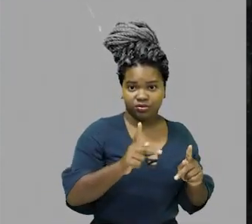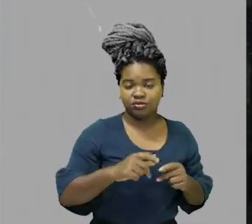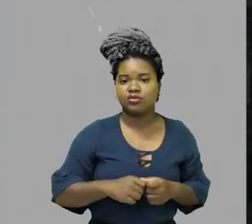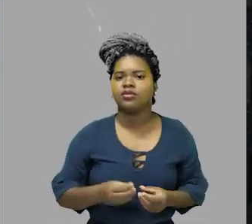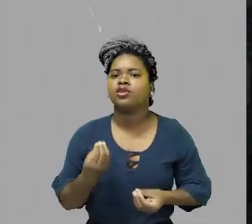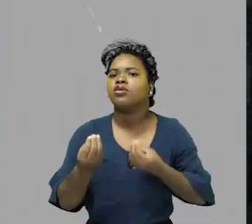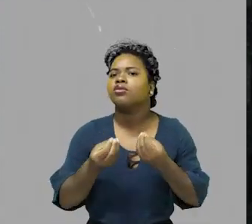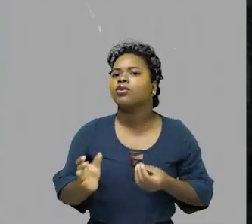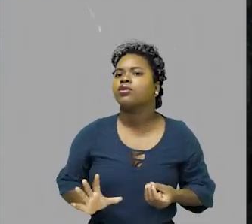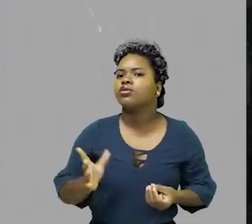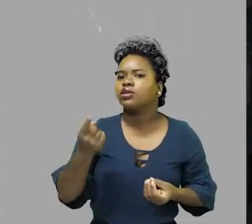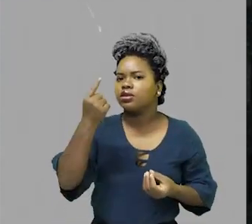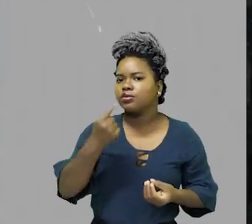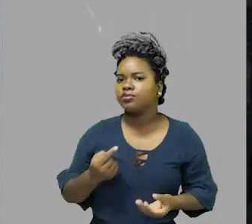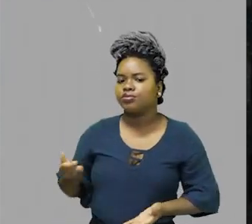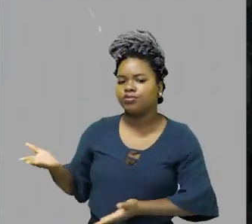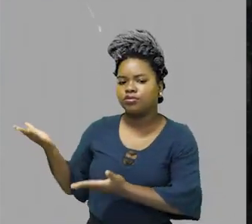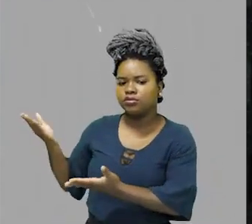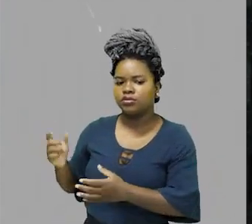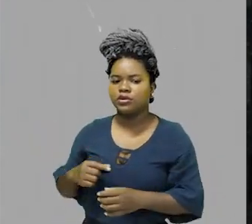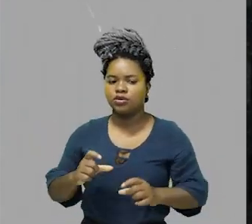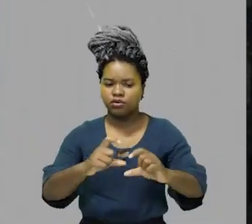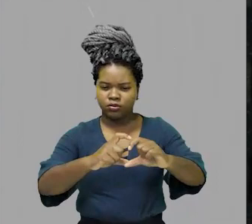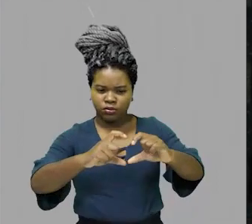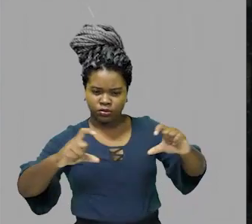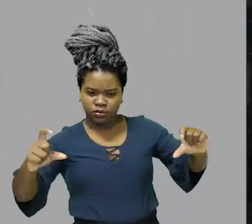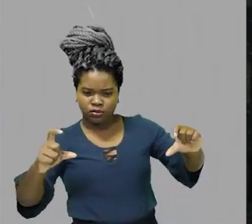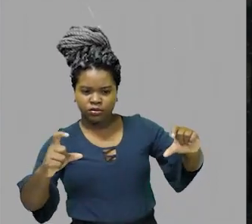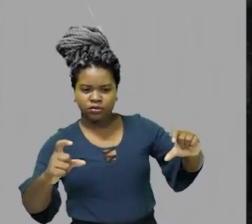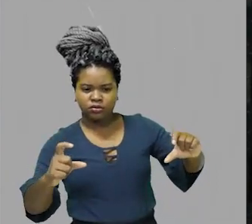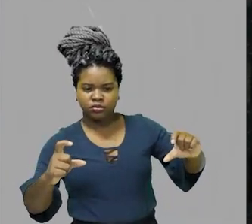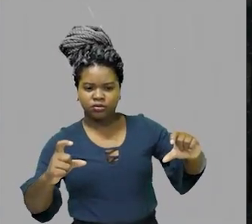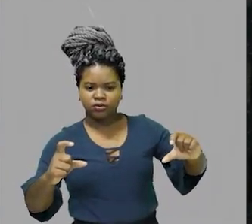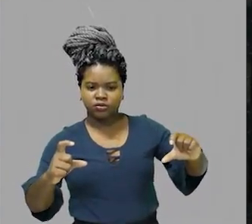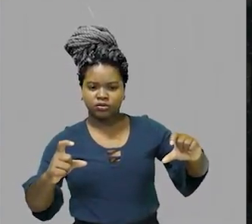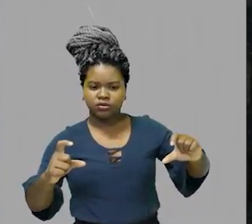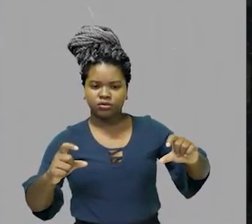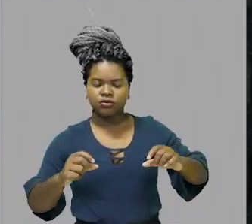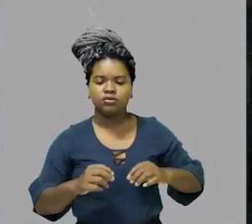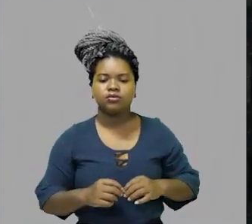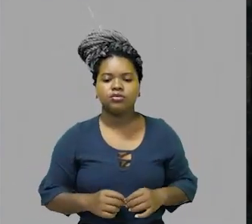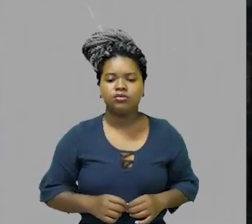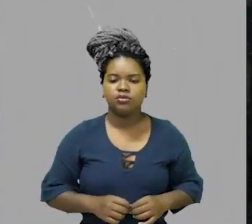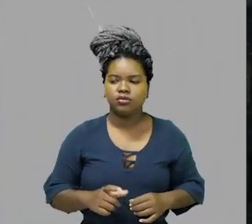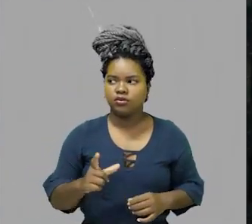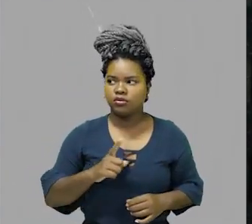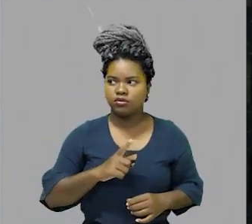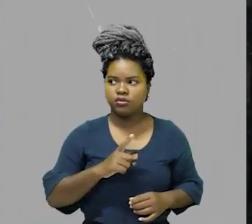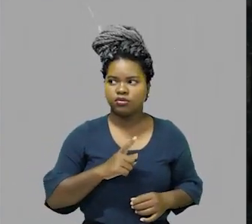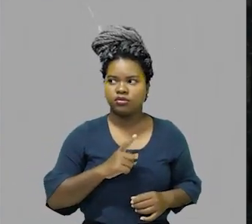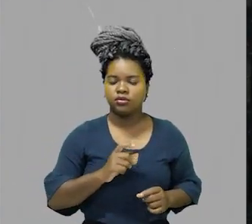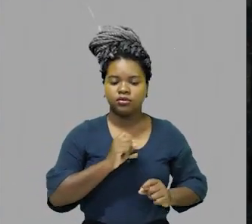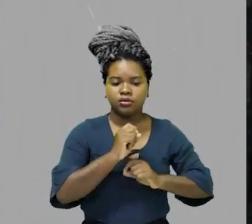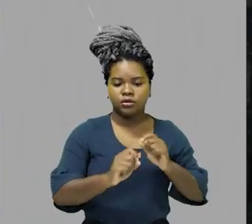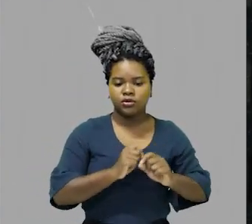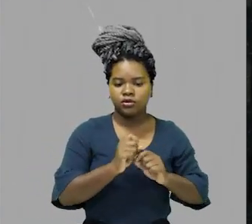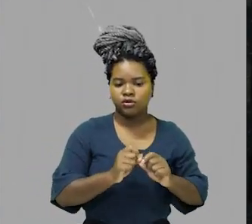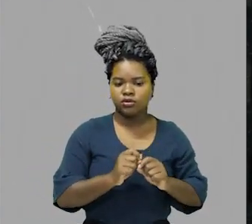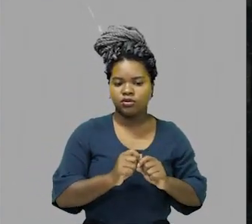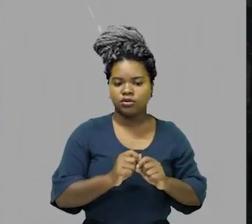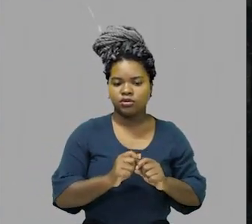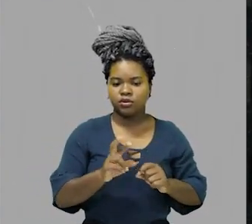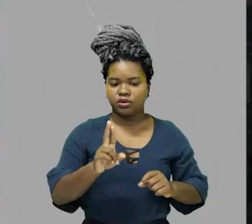eu tenho aqui o gene. Tá? Isso aqui é a minha fita de RNA que